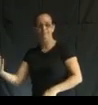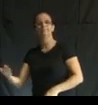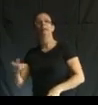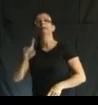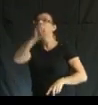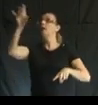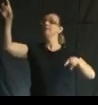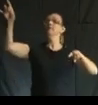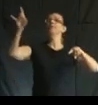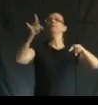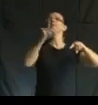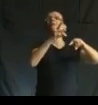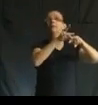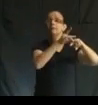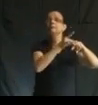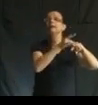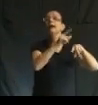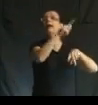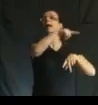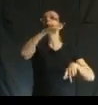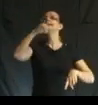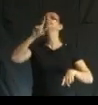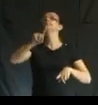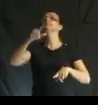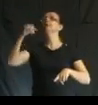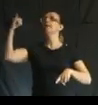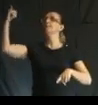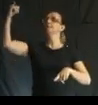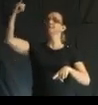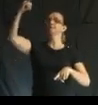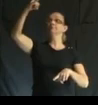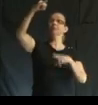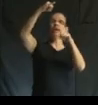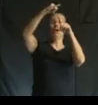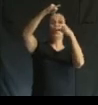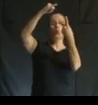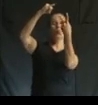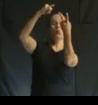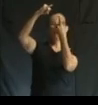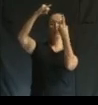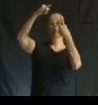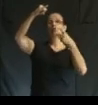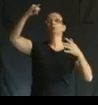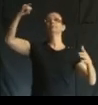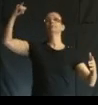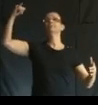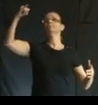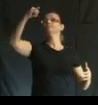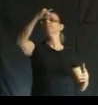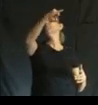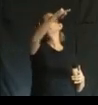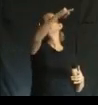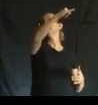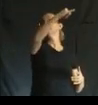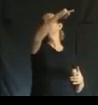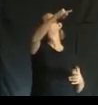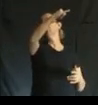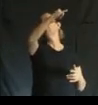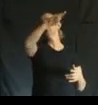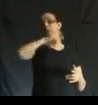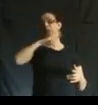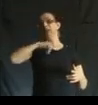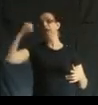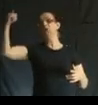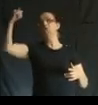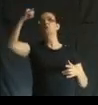ser pilotos, e depois o avião que eles estavam bate numa determinada viagem,